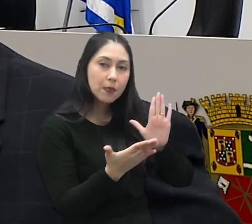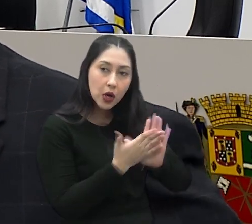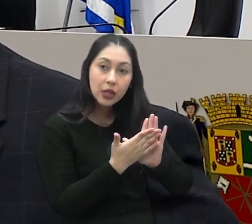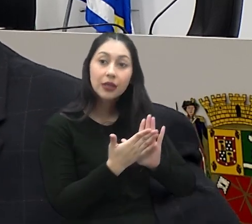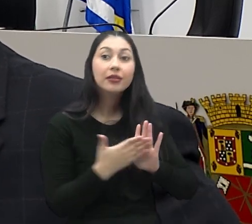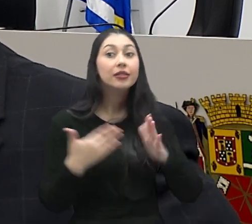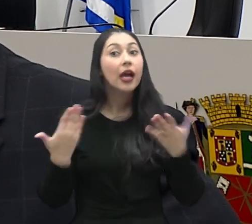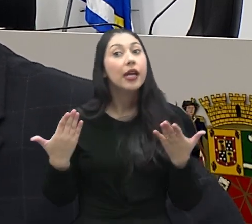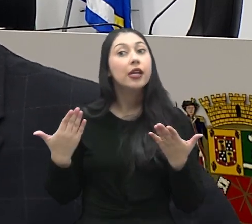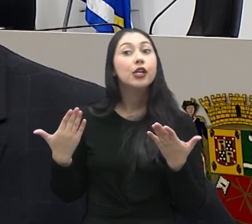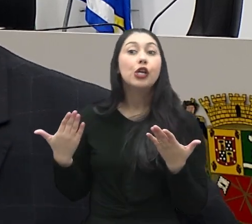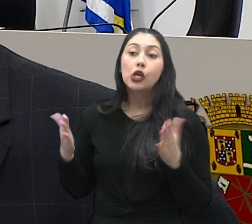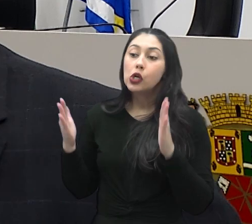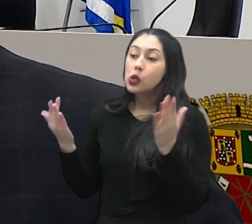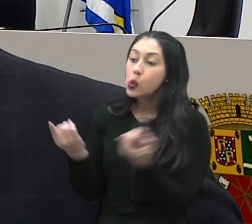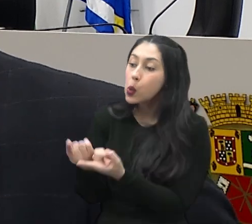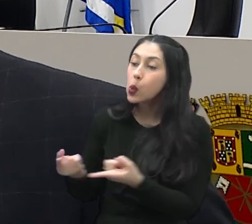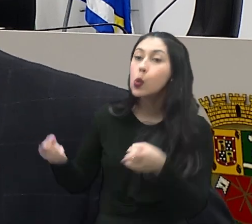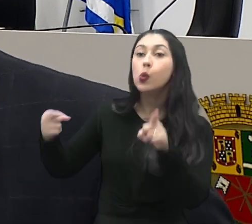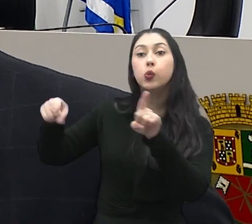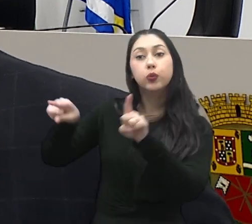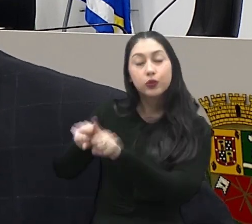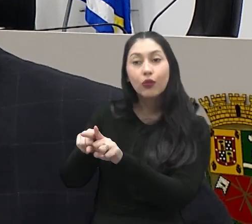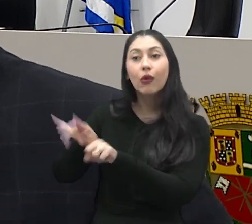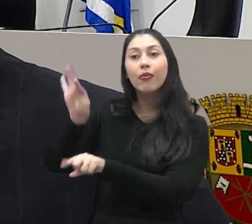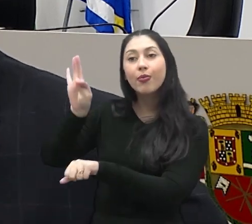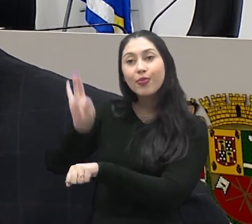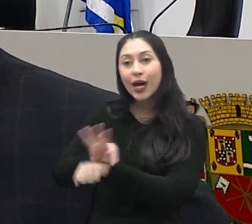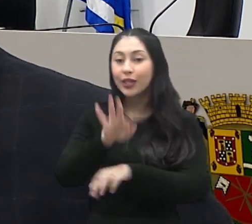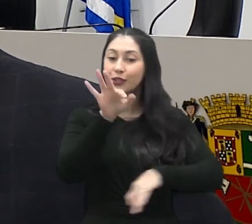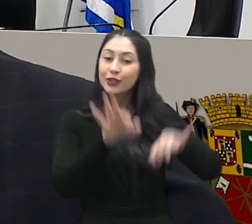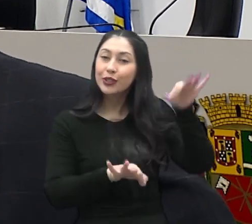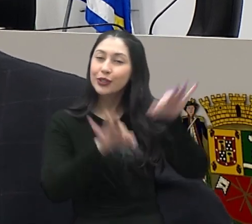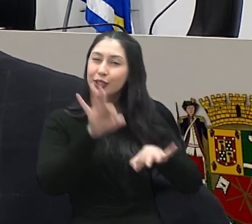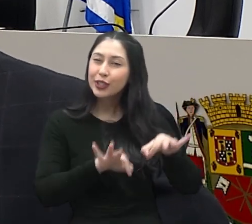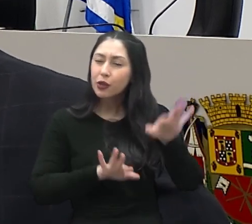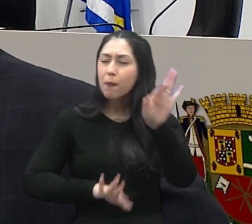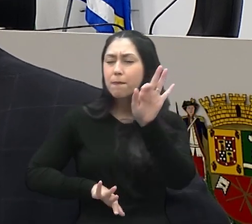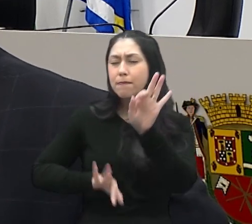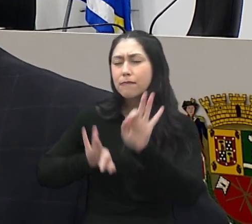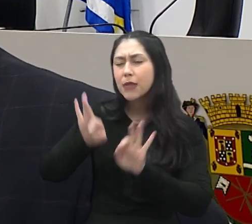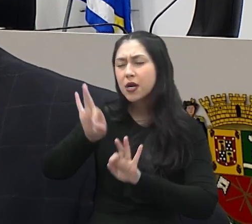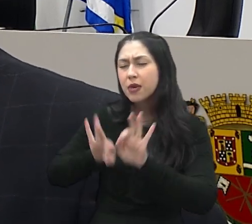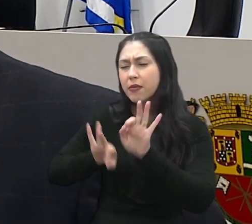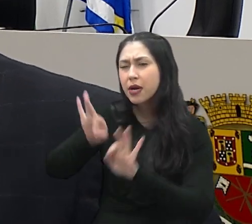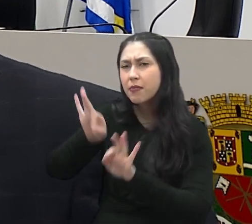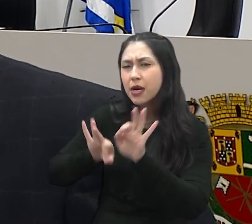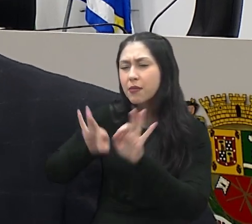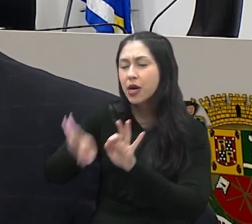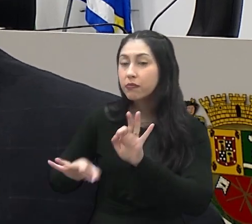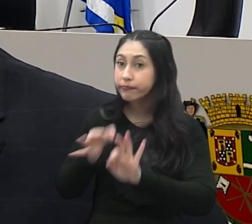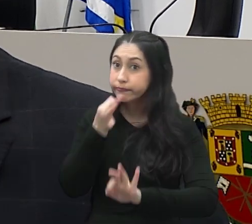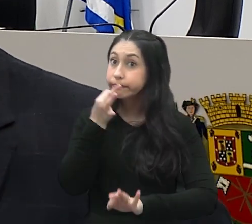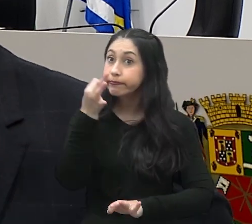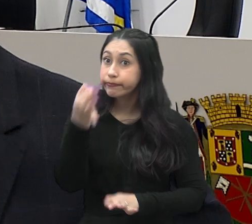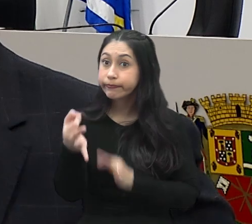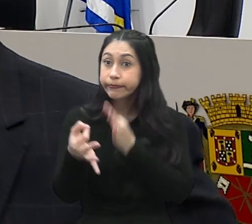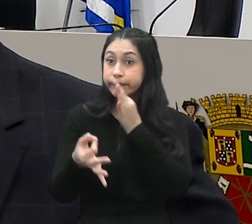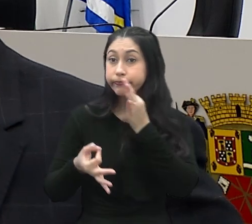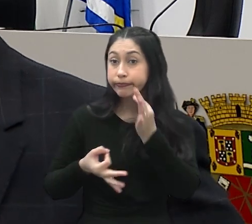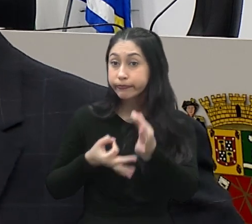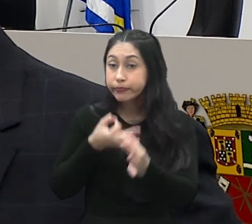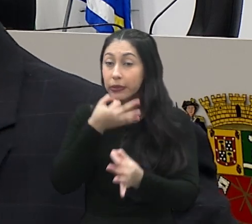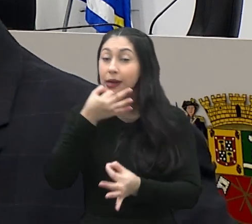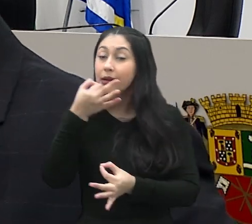e aí a gente, juntamente com a nossa assessoria técnica e jurídica, faz o afinamento do parecer